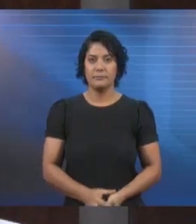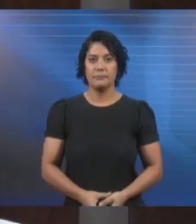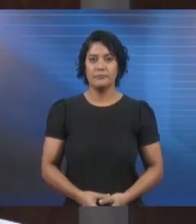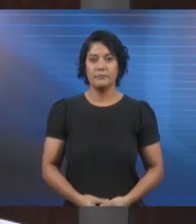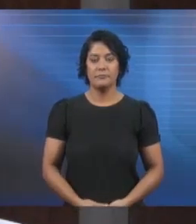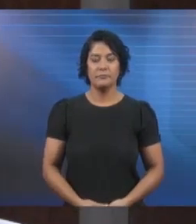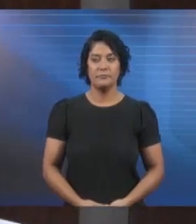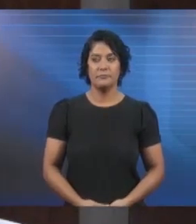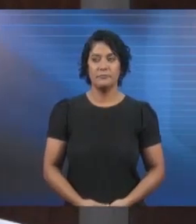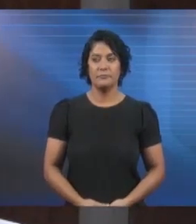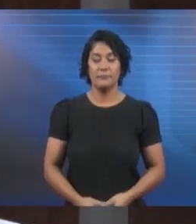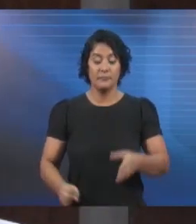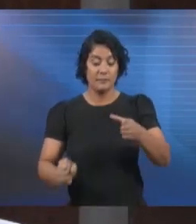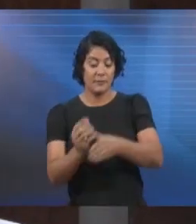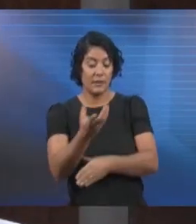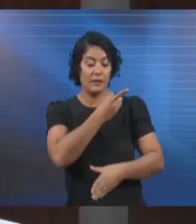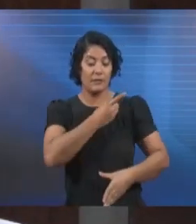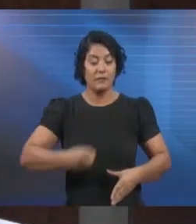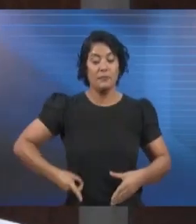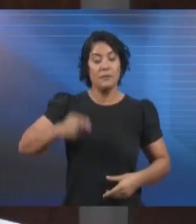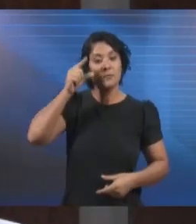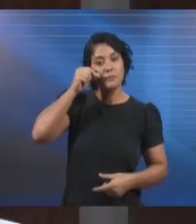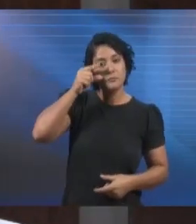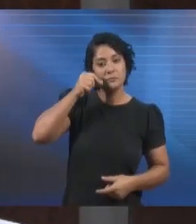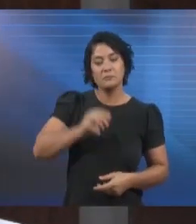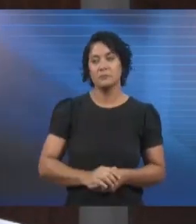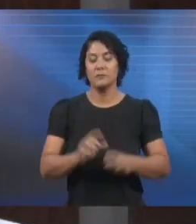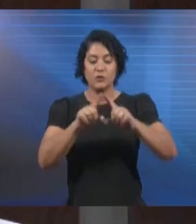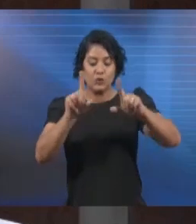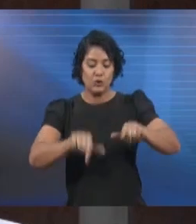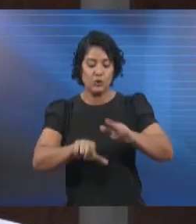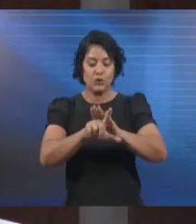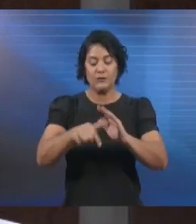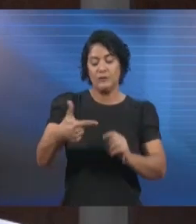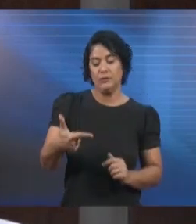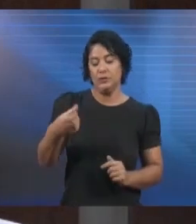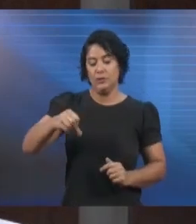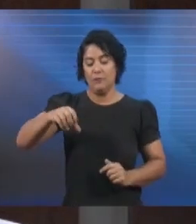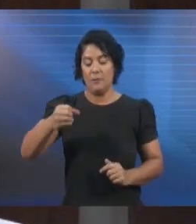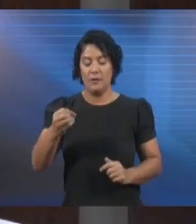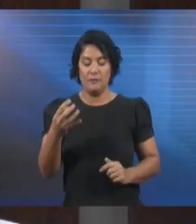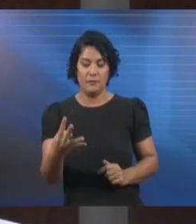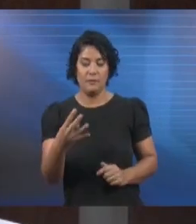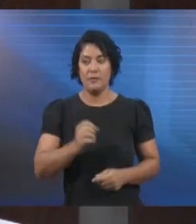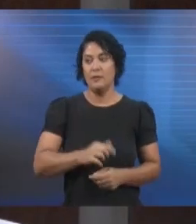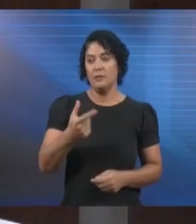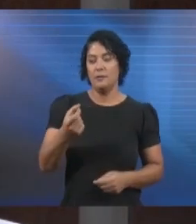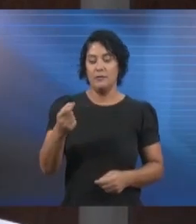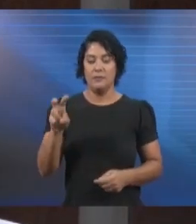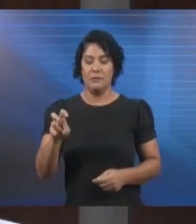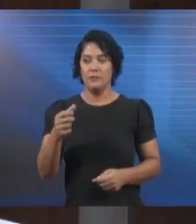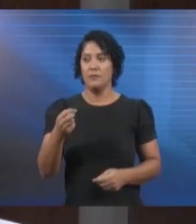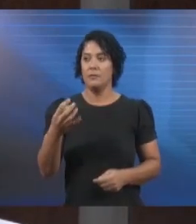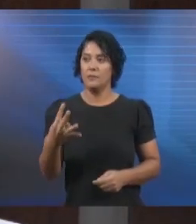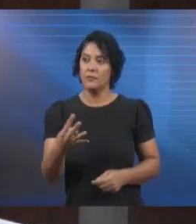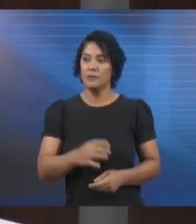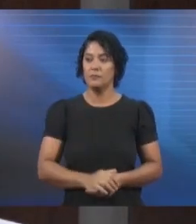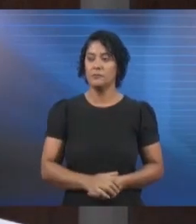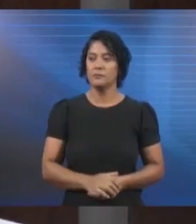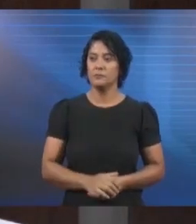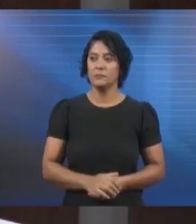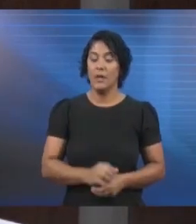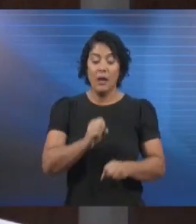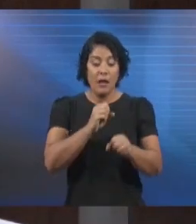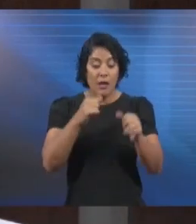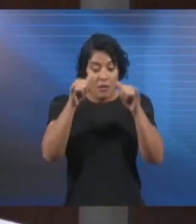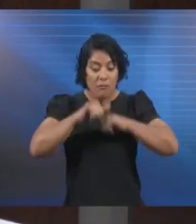setembro iniciativa Deputado balde Fernando projeto de lei 29/24 22224 dispõe sobre a